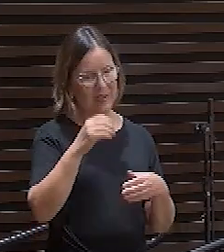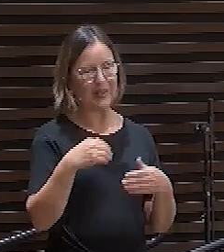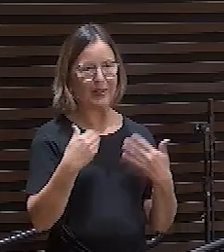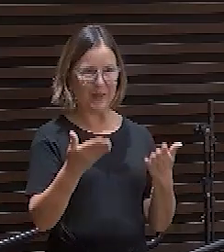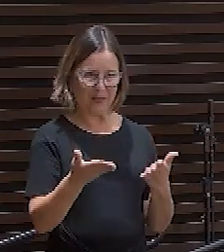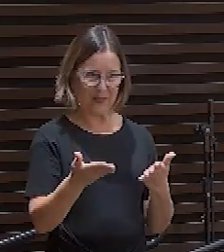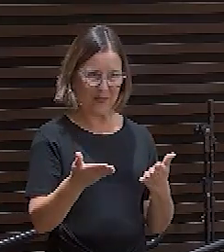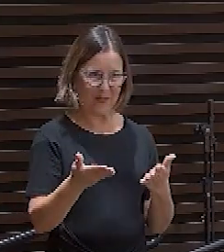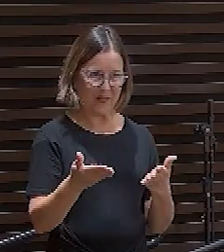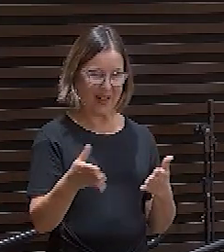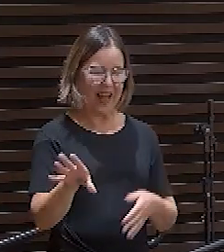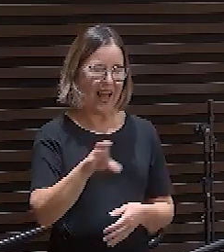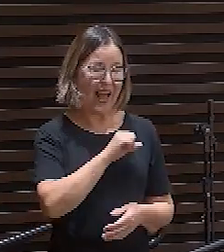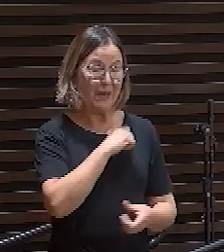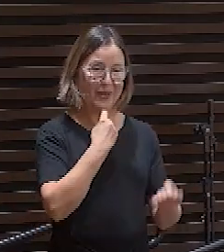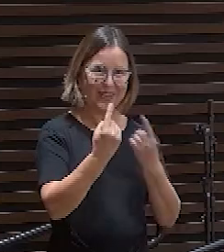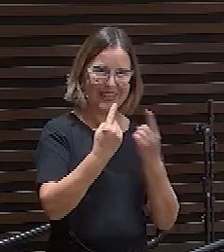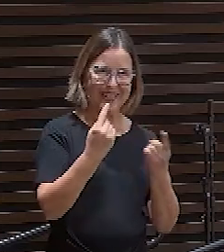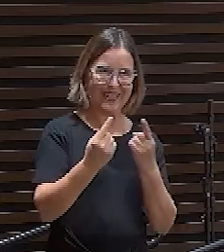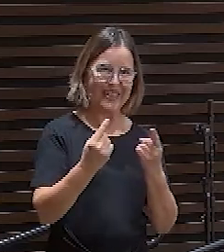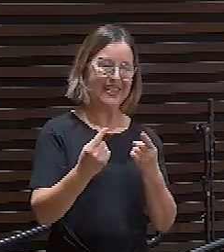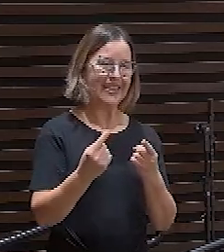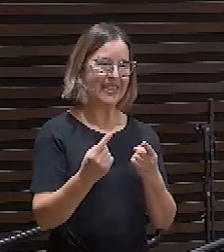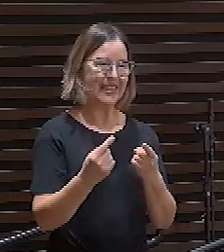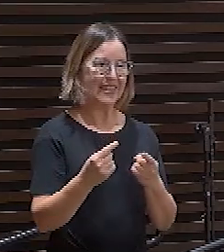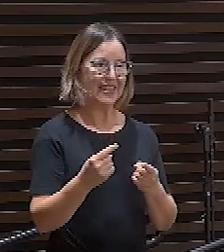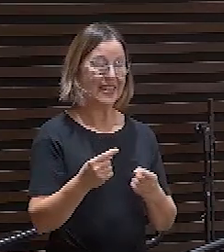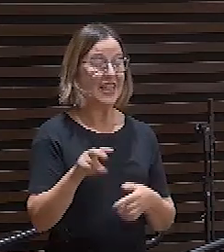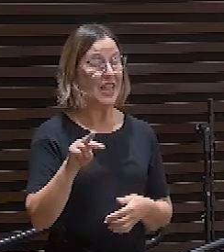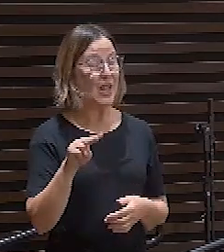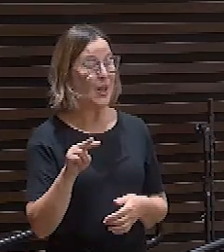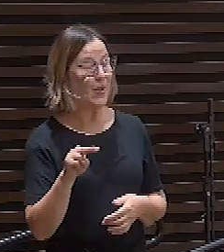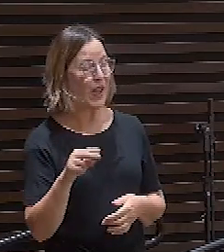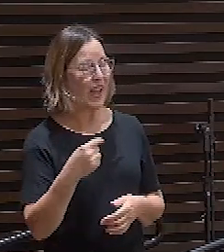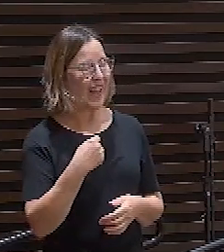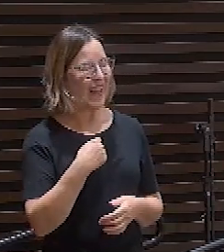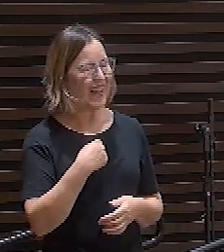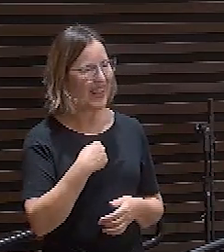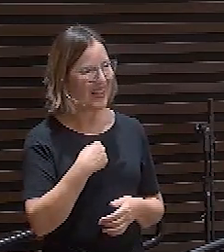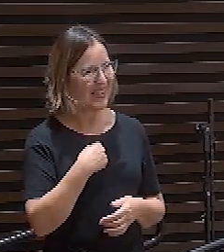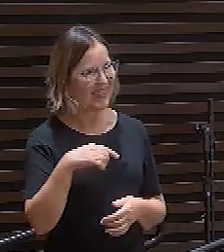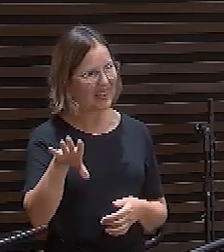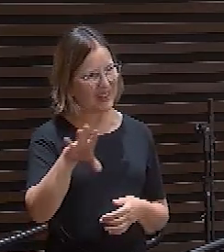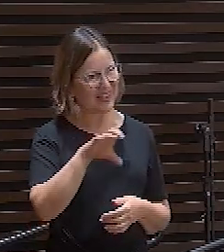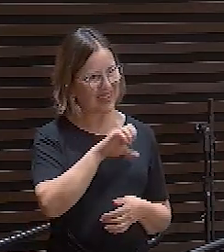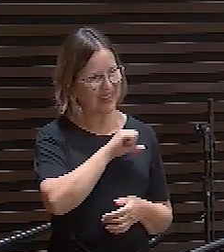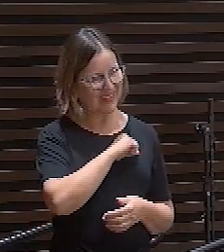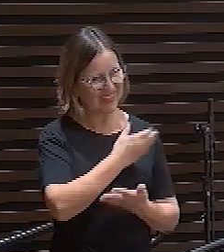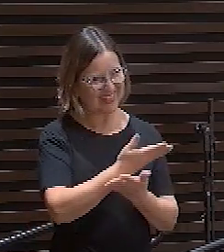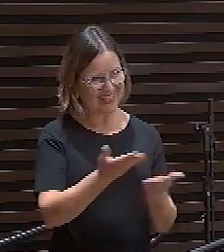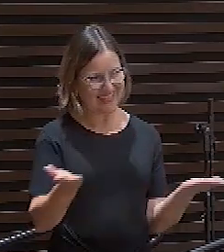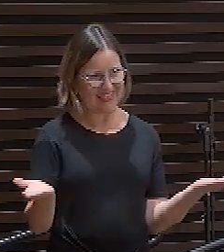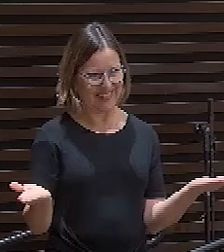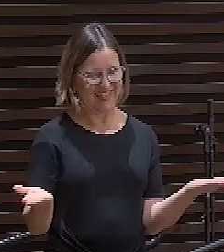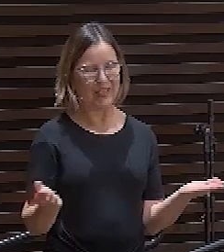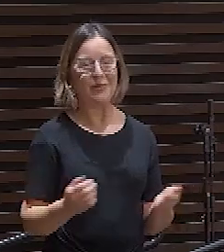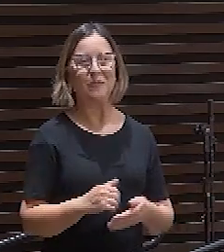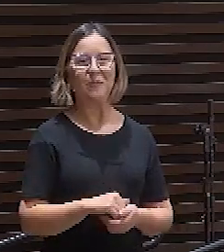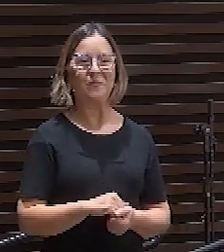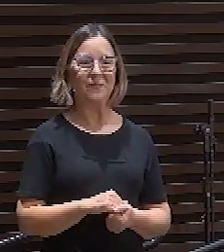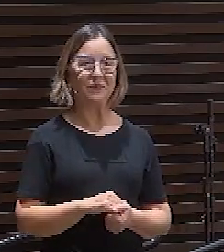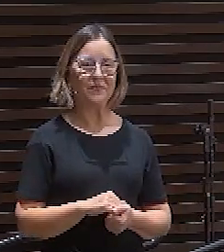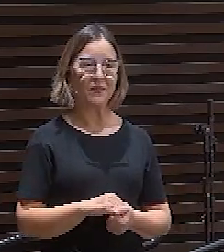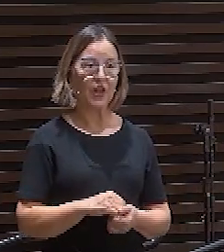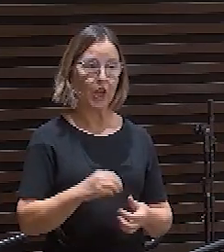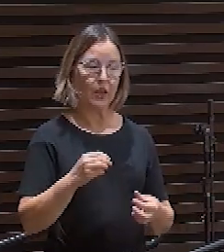que vos ameis uns aos outros, assim como eu vos amei. Para os